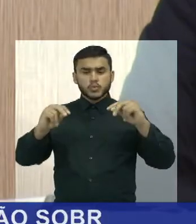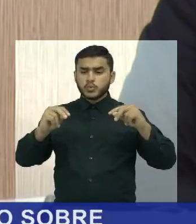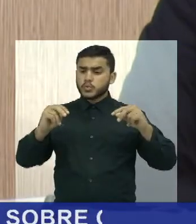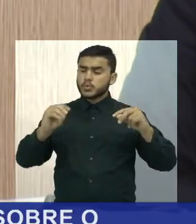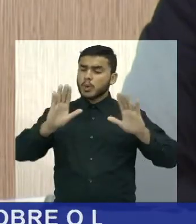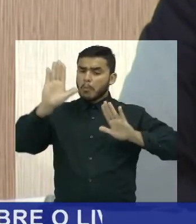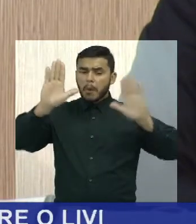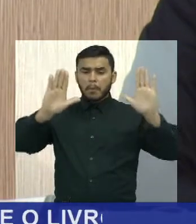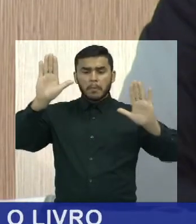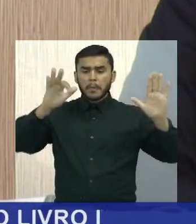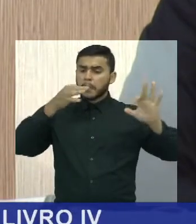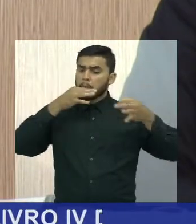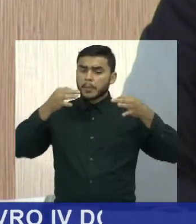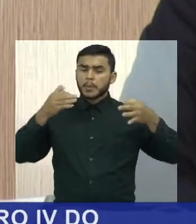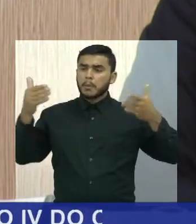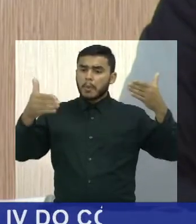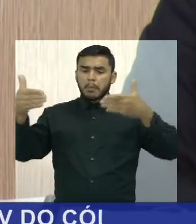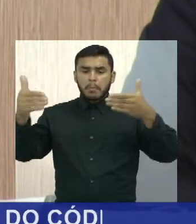É muito